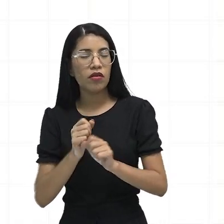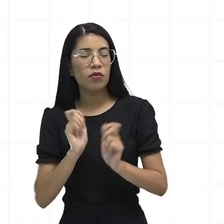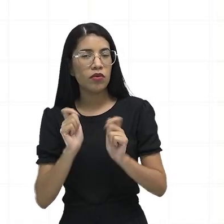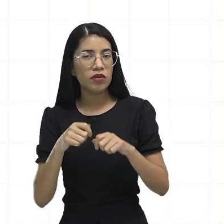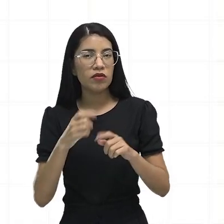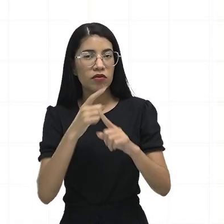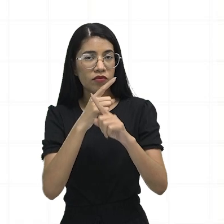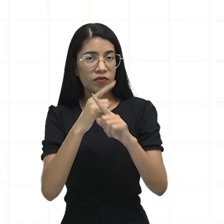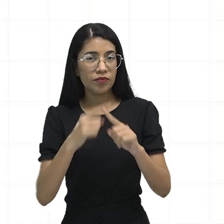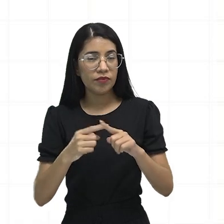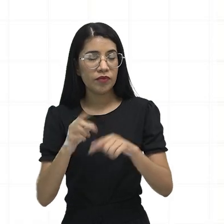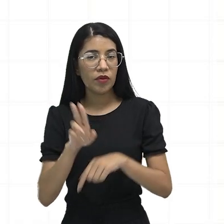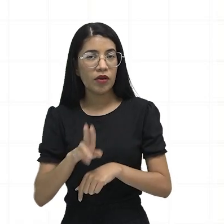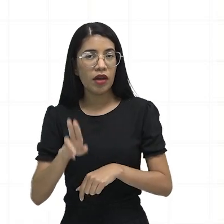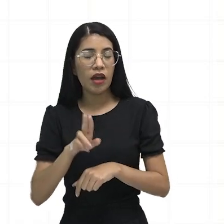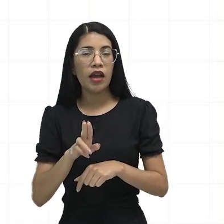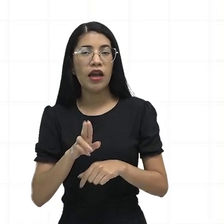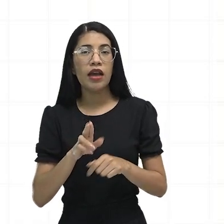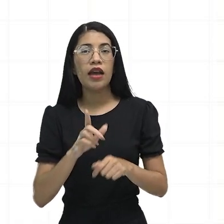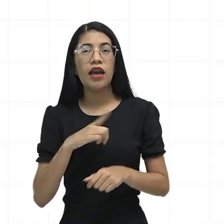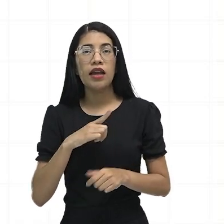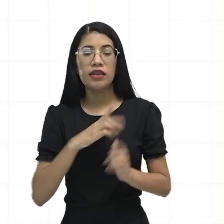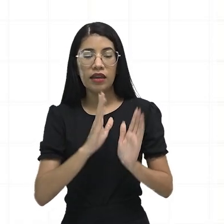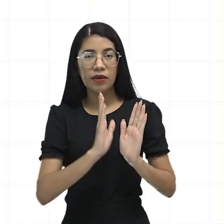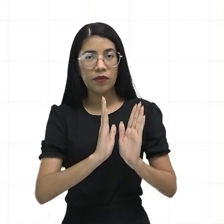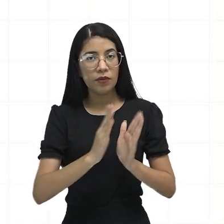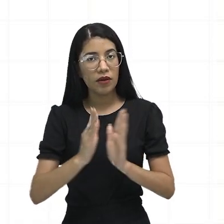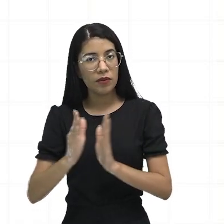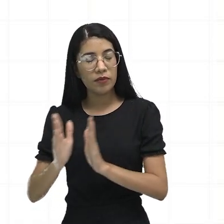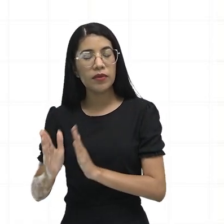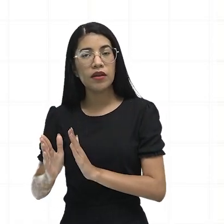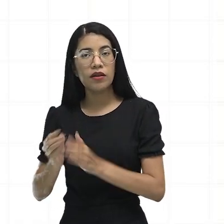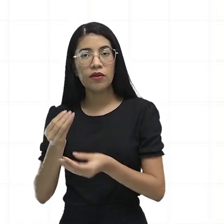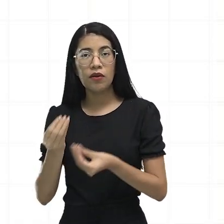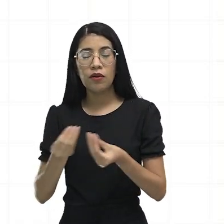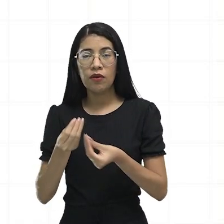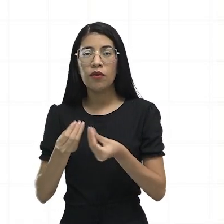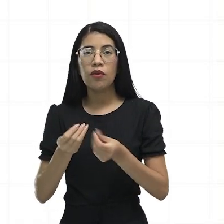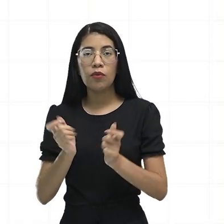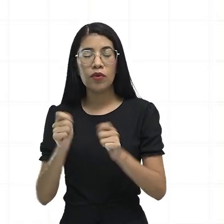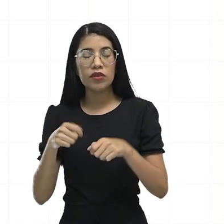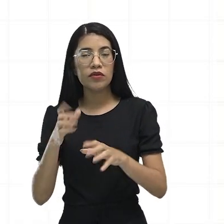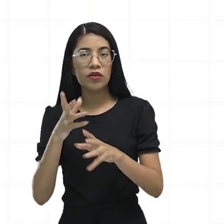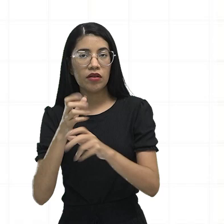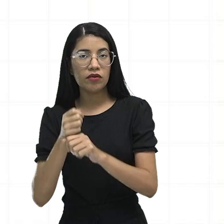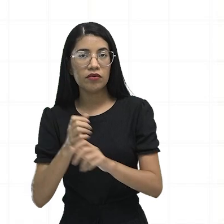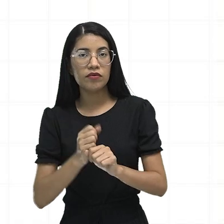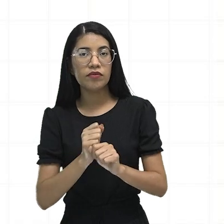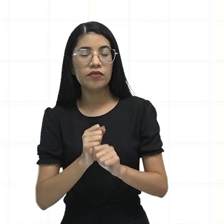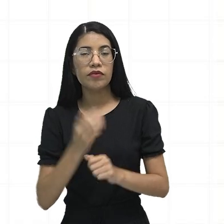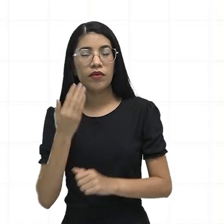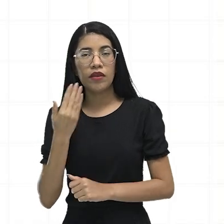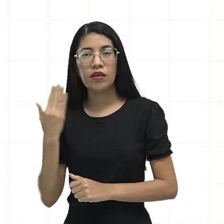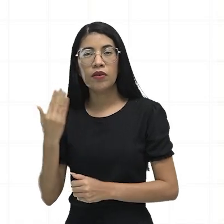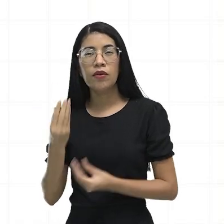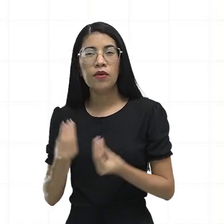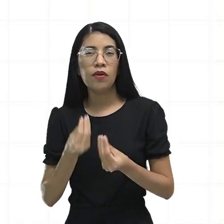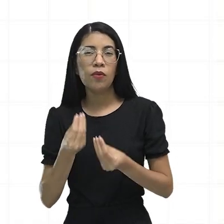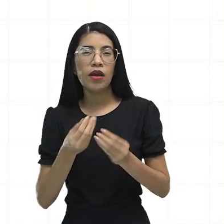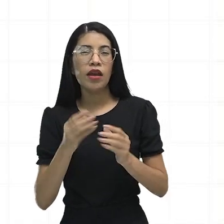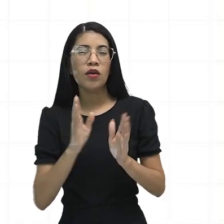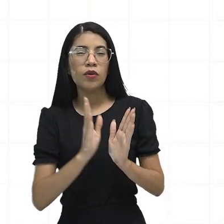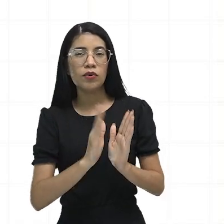de 3, seguimos os seguintes passos, tá bom? Então vamos ver aqui esses 3 passos,